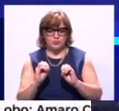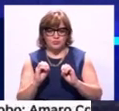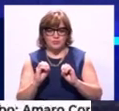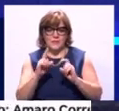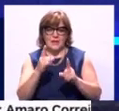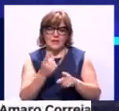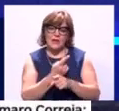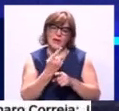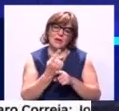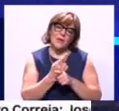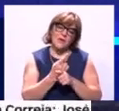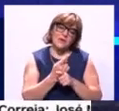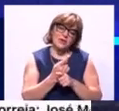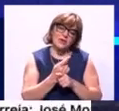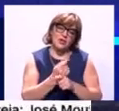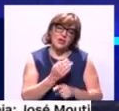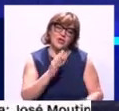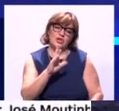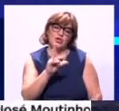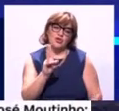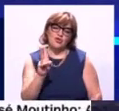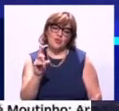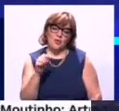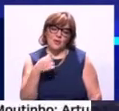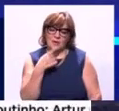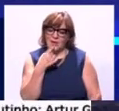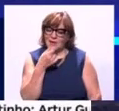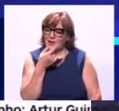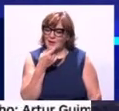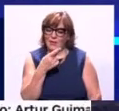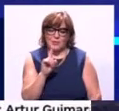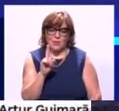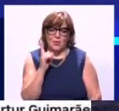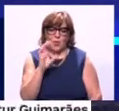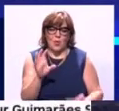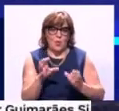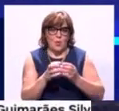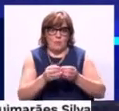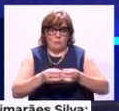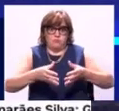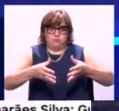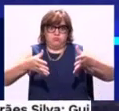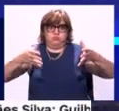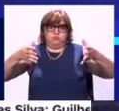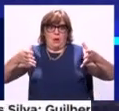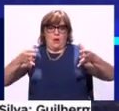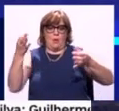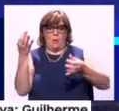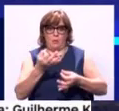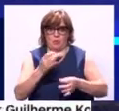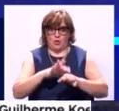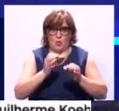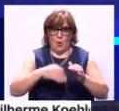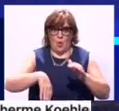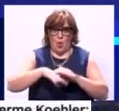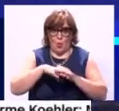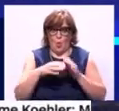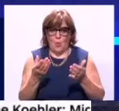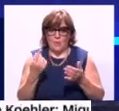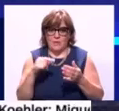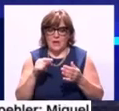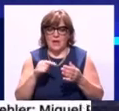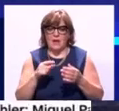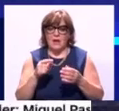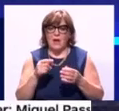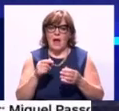São essas coisas... Eu, Júlio, não compreendo que um clube tão grande como o Futebol Clube Porto não aposte